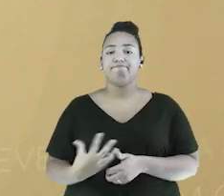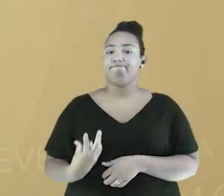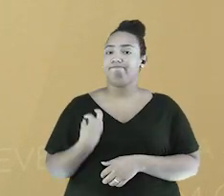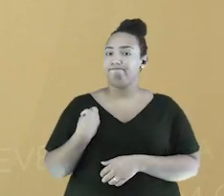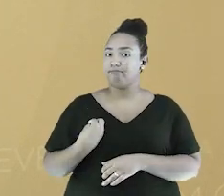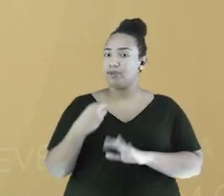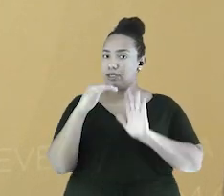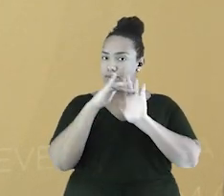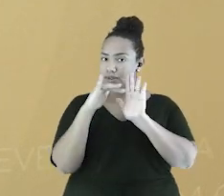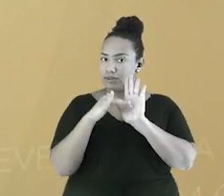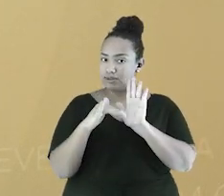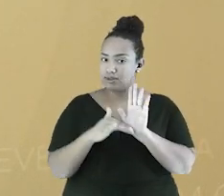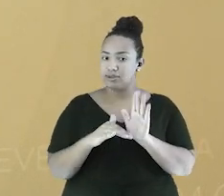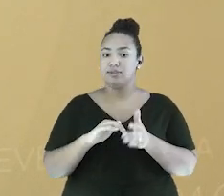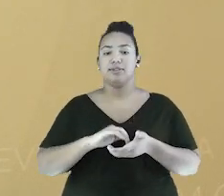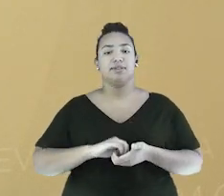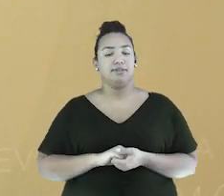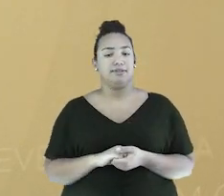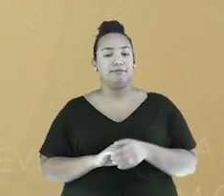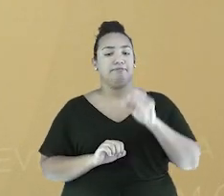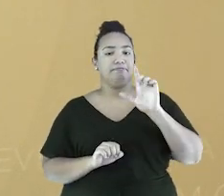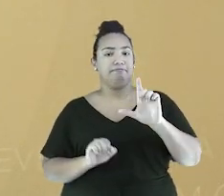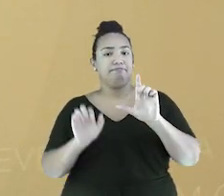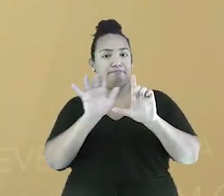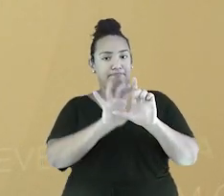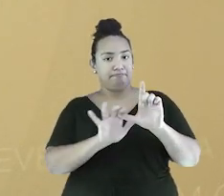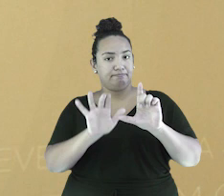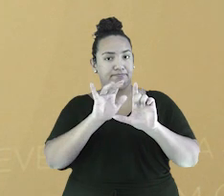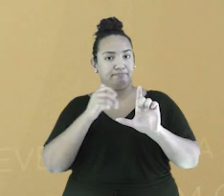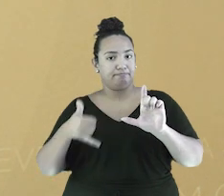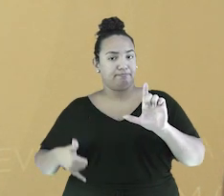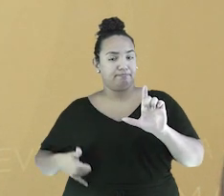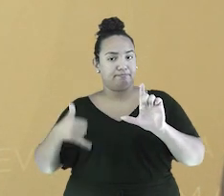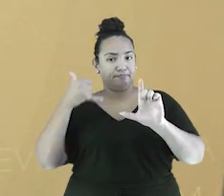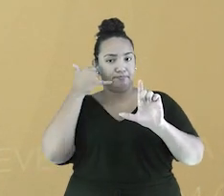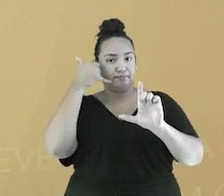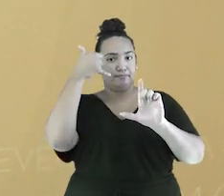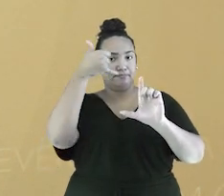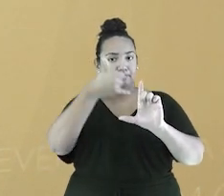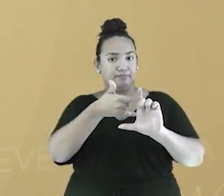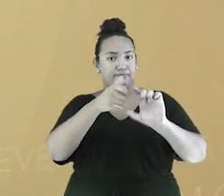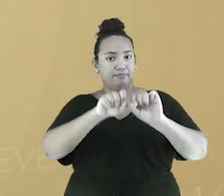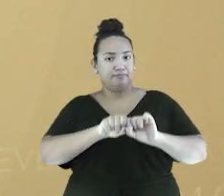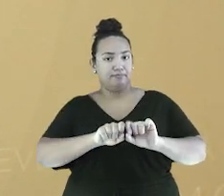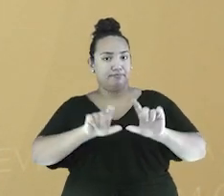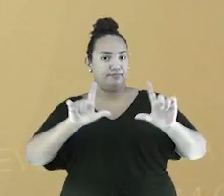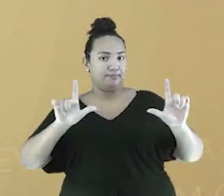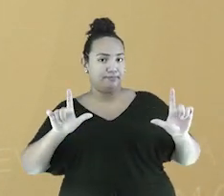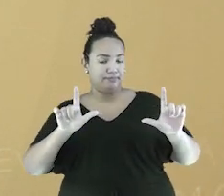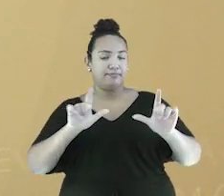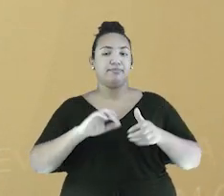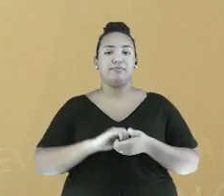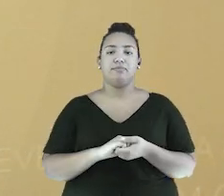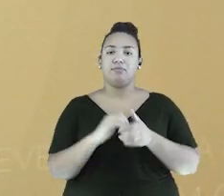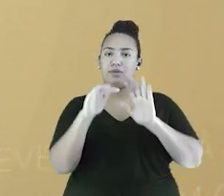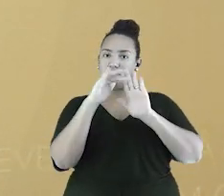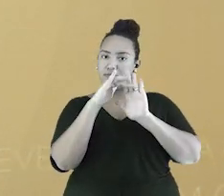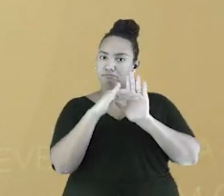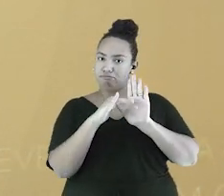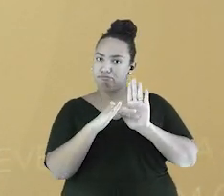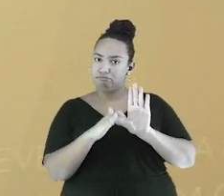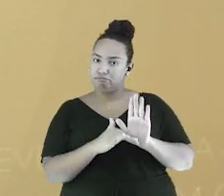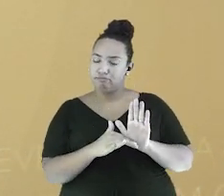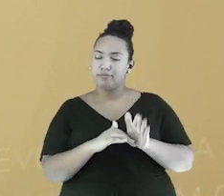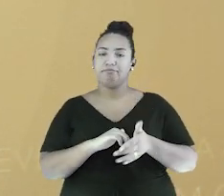de presença. É só você apontar a câmera do seu celular para esse QR Code que está aparecendo aqui na tela e preencher a